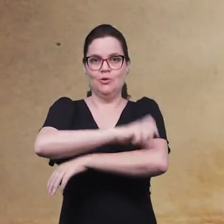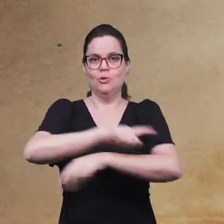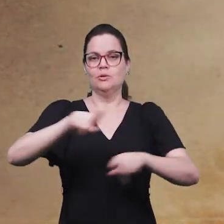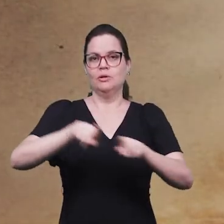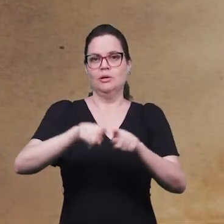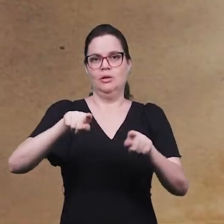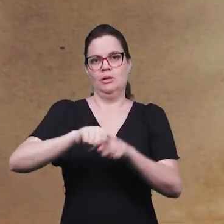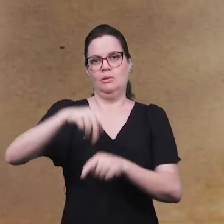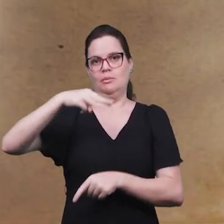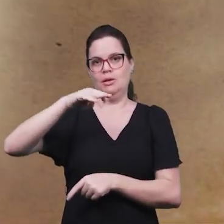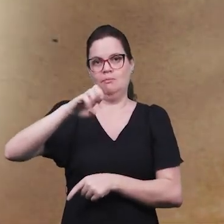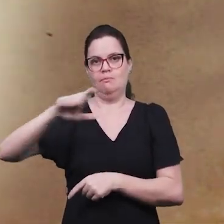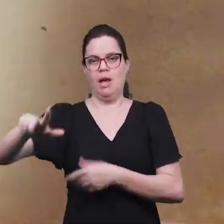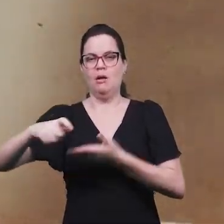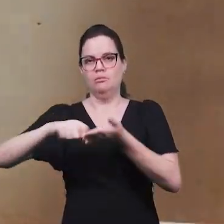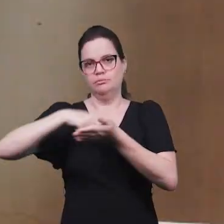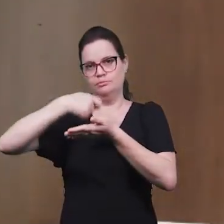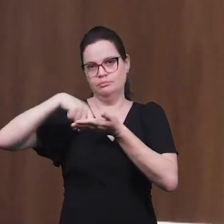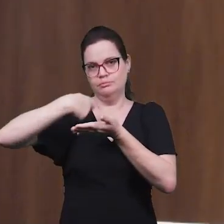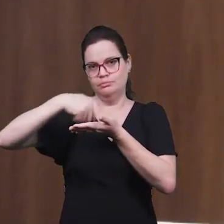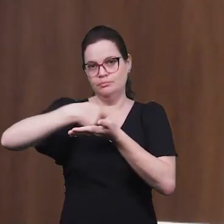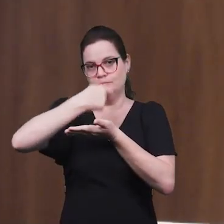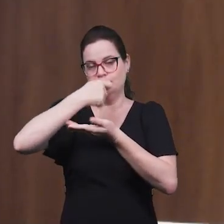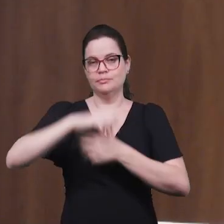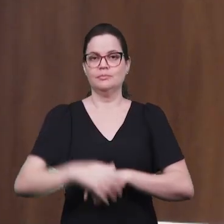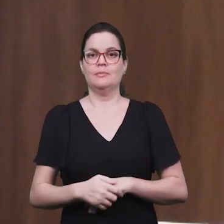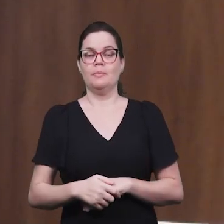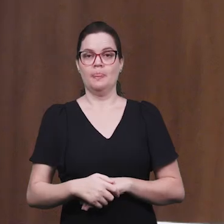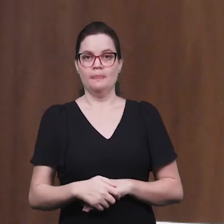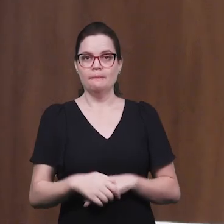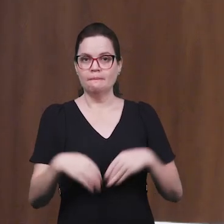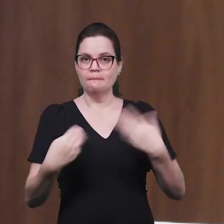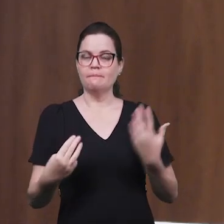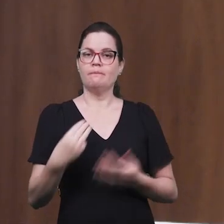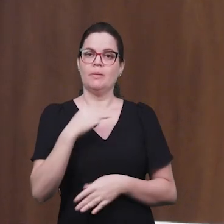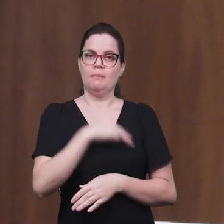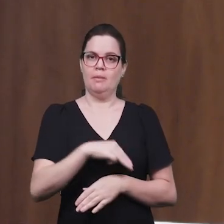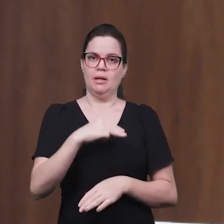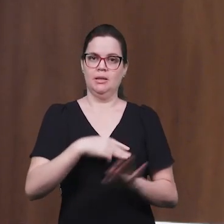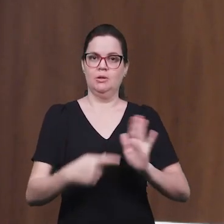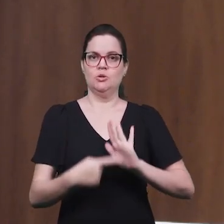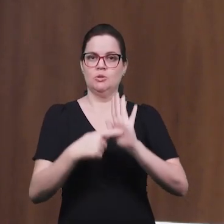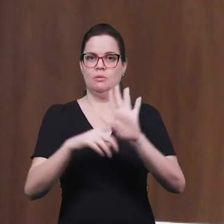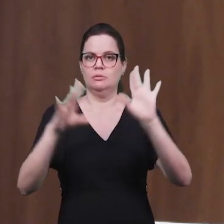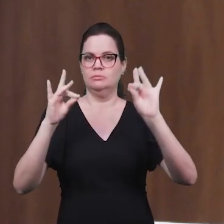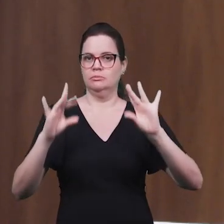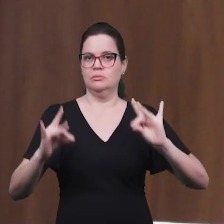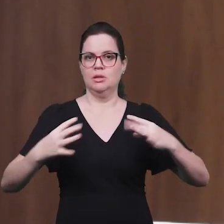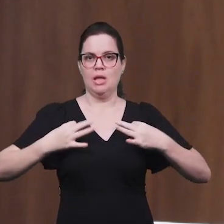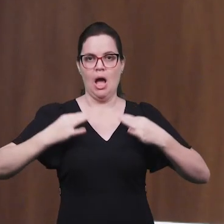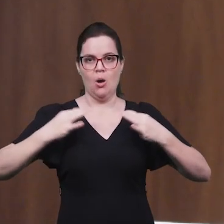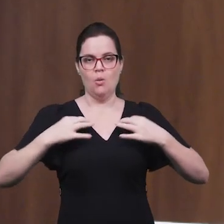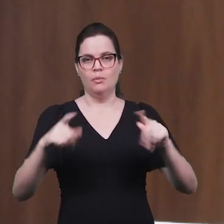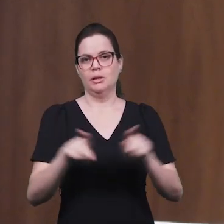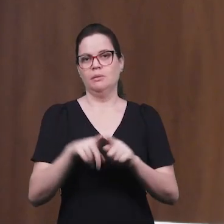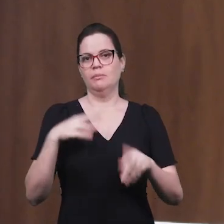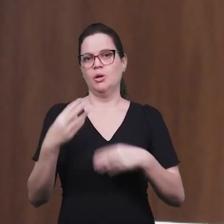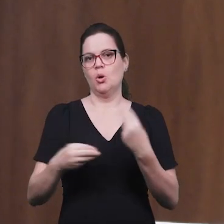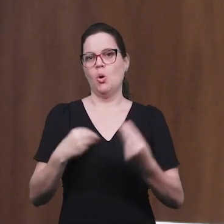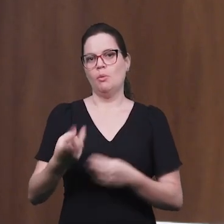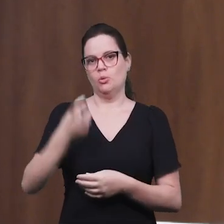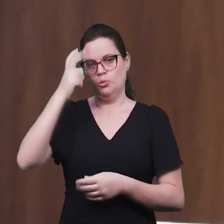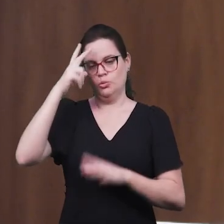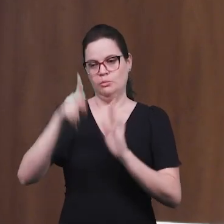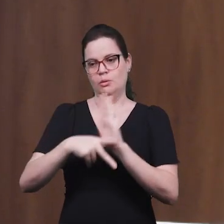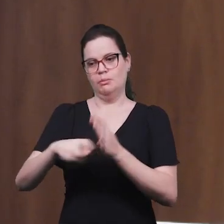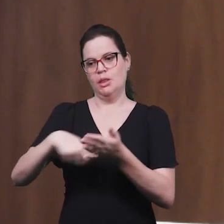de mel silvestre. Mateus ele dá especial destaque à descrição das roupas, dos hábitos e